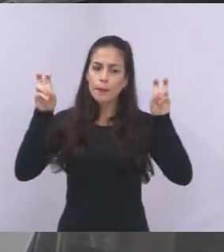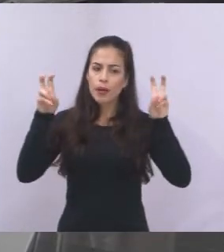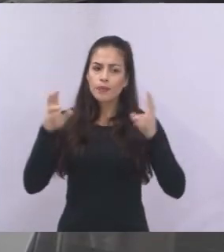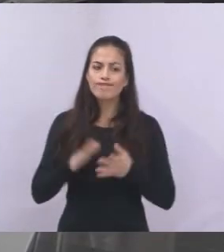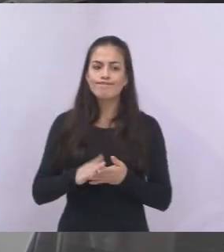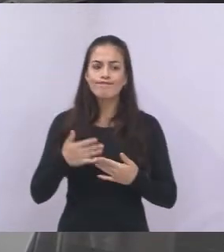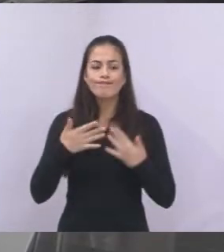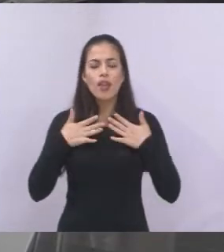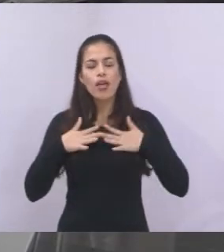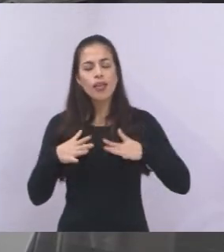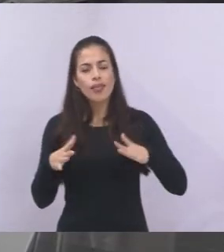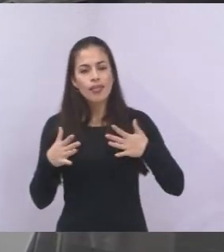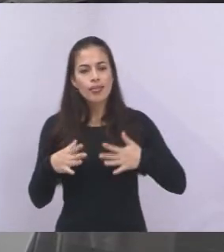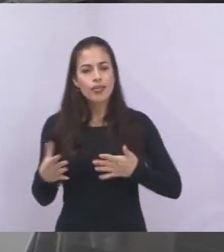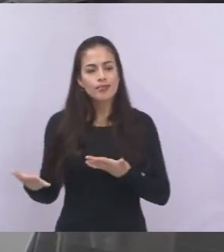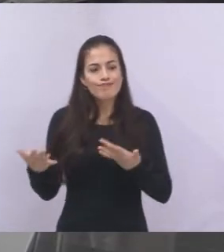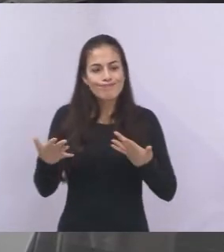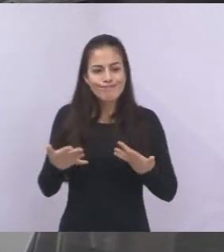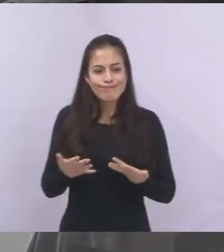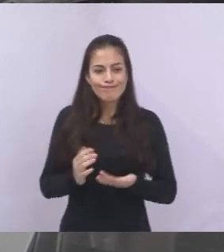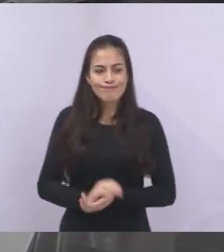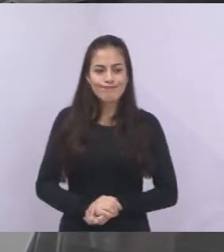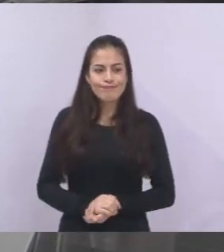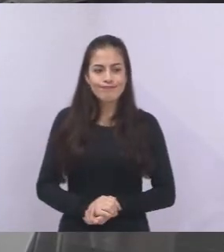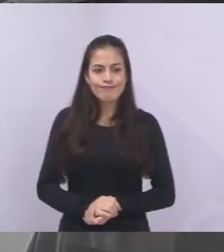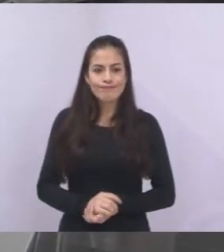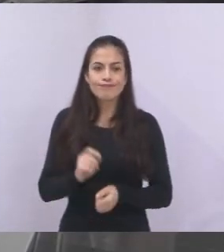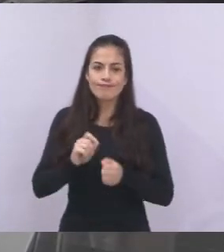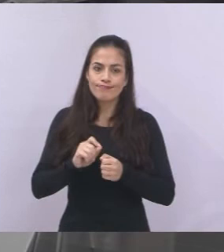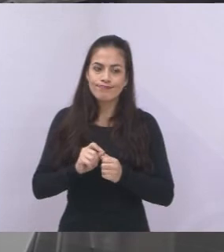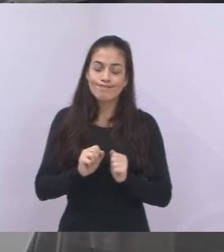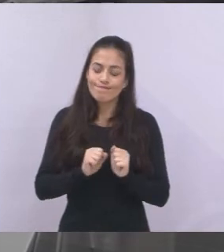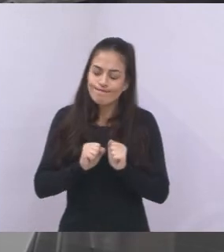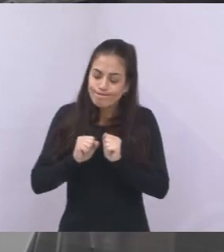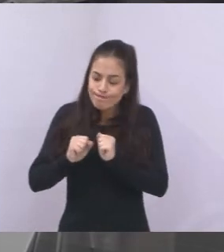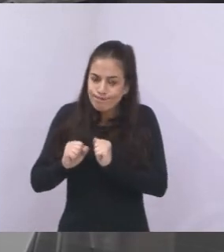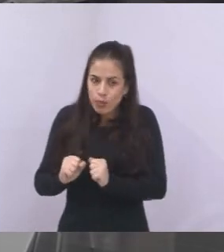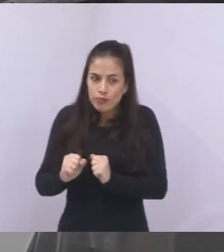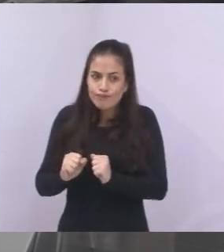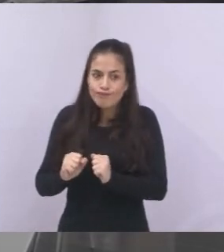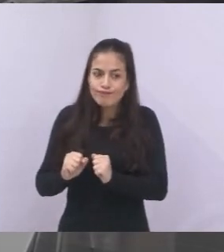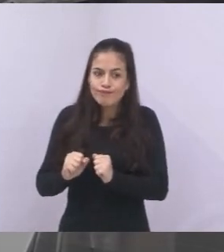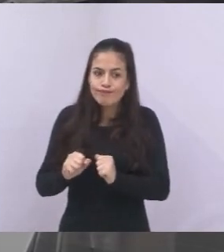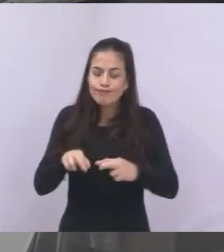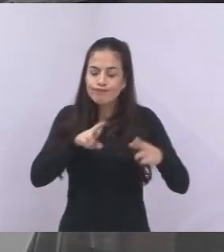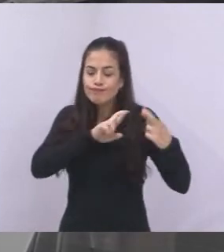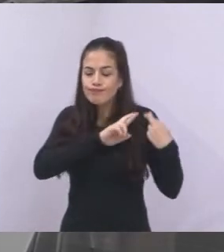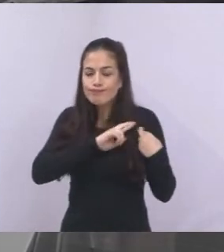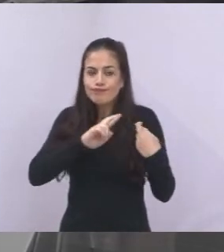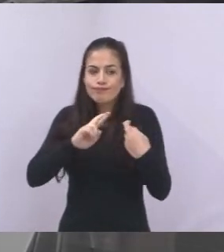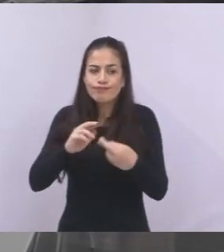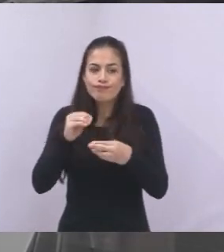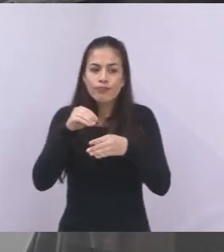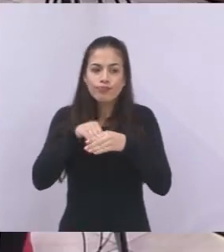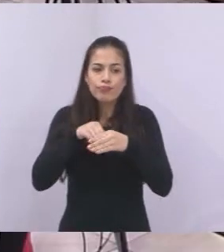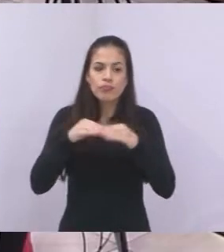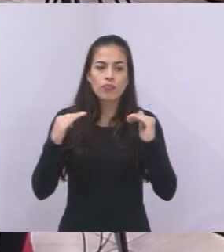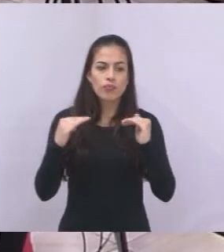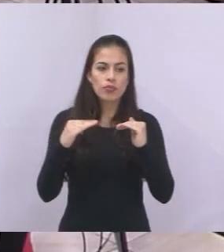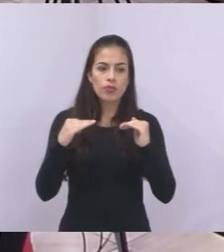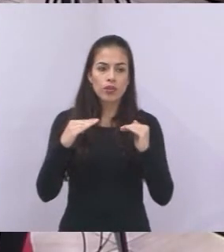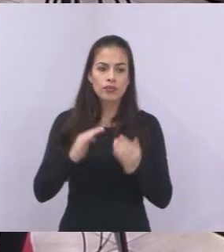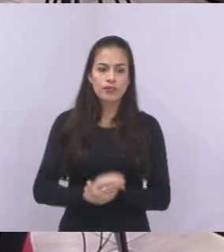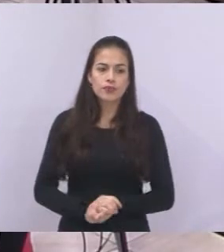bastante tranquilidade nesse momento, fazendo o que é possível e responsável, eu voto favorável.